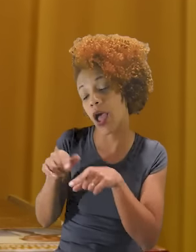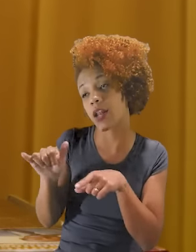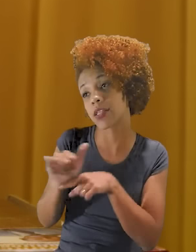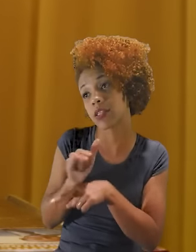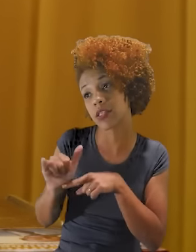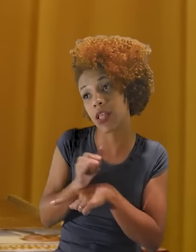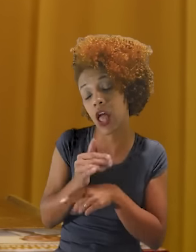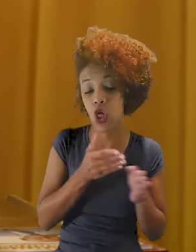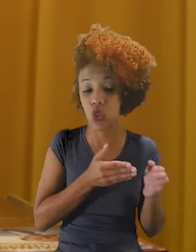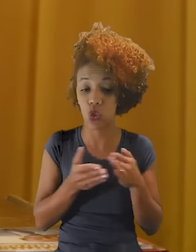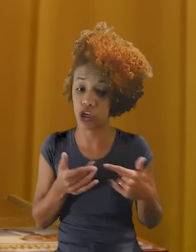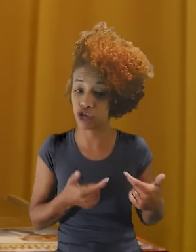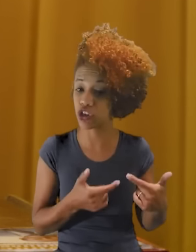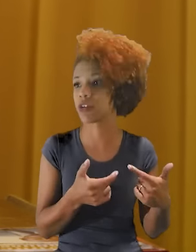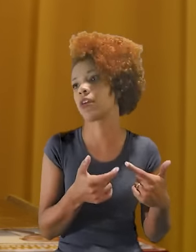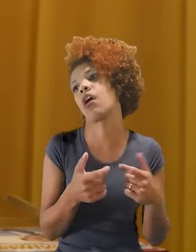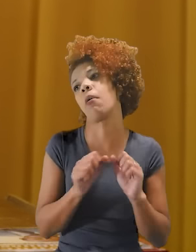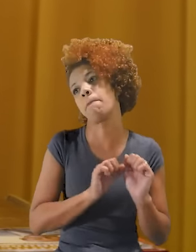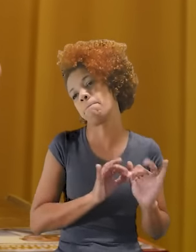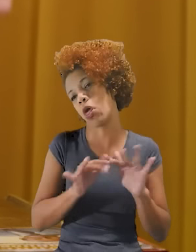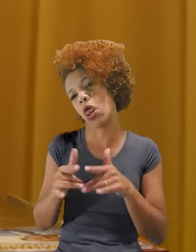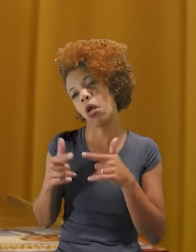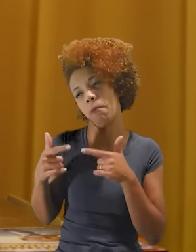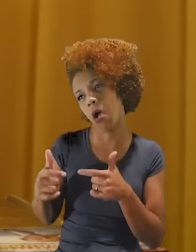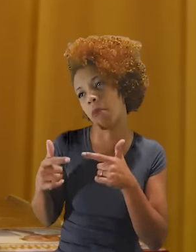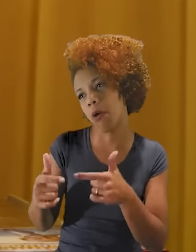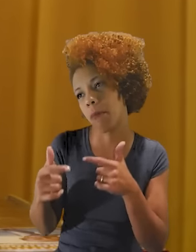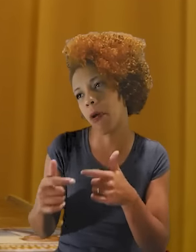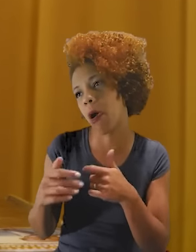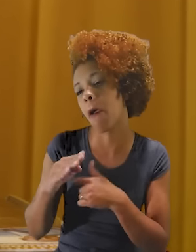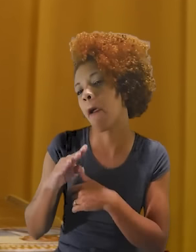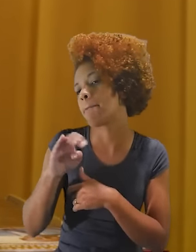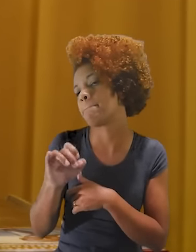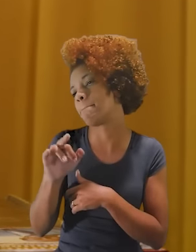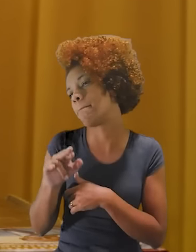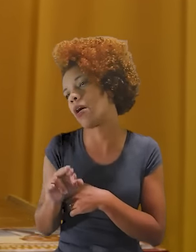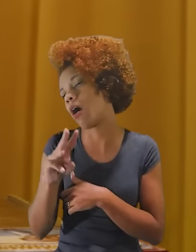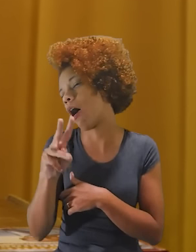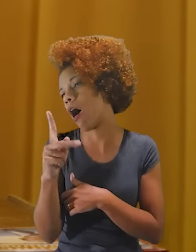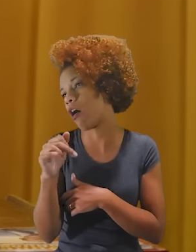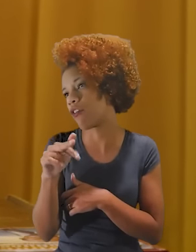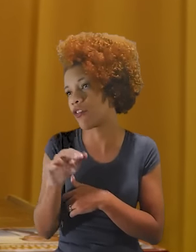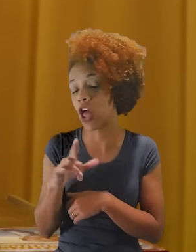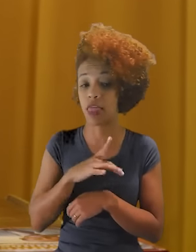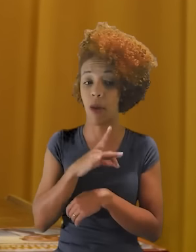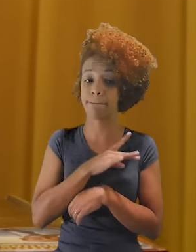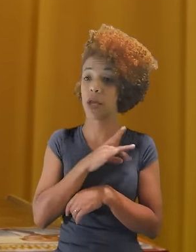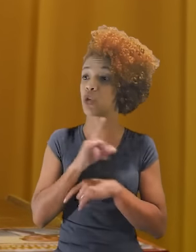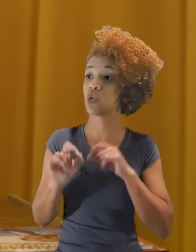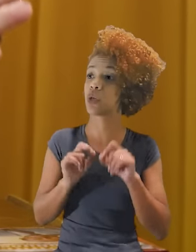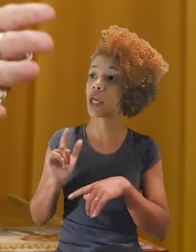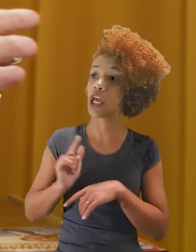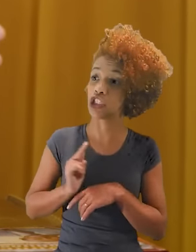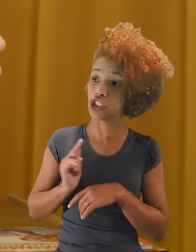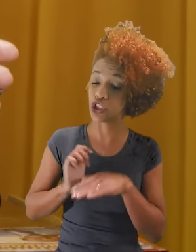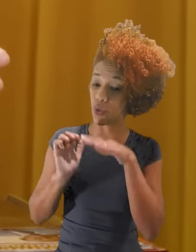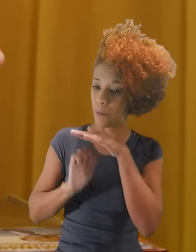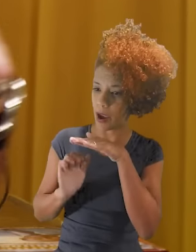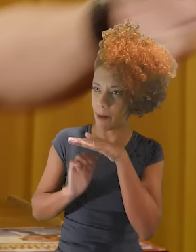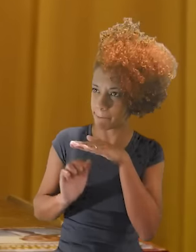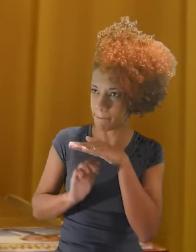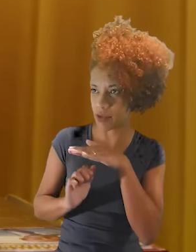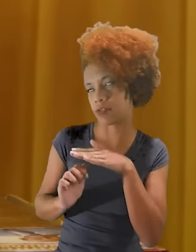estratégica, durante a guerra, cara, pô, os caras bombardearam, né, Pearl Harbor, quando os Estados Unidos resolveu entrar. Pô, o medo dos americanos, o que que era? Tinha uma